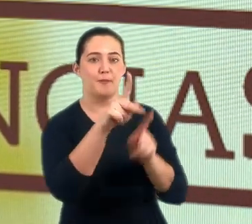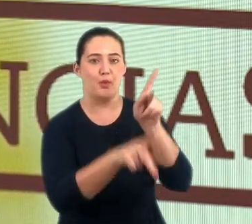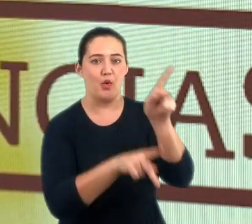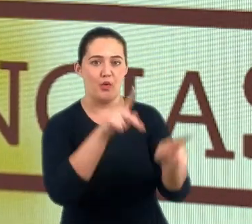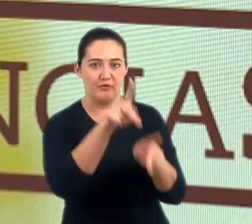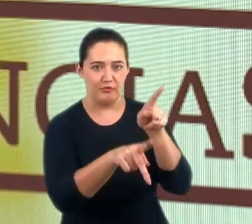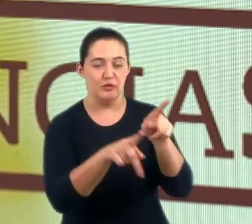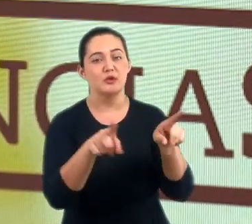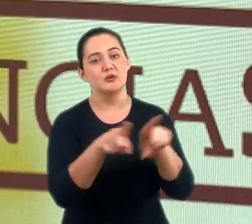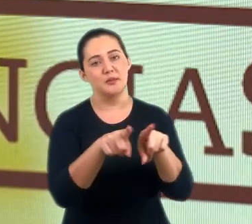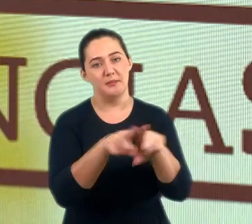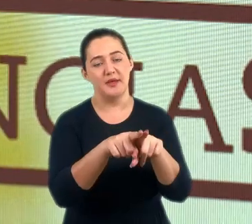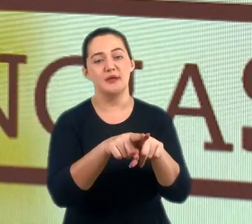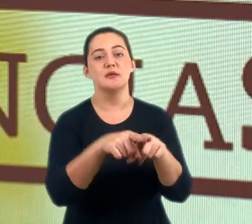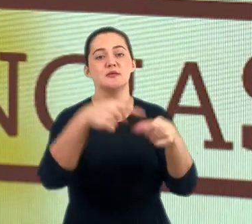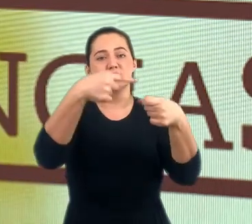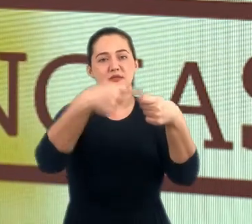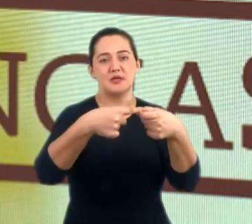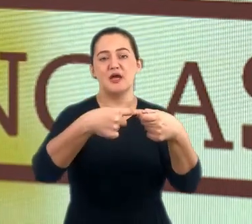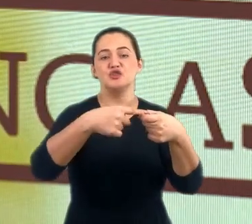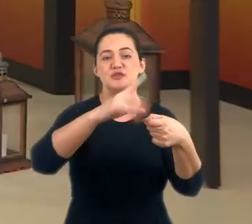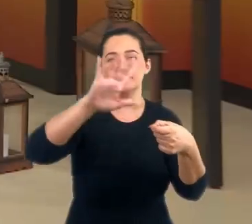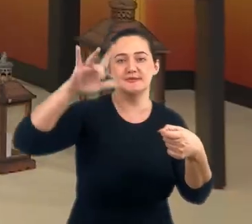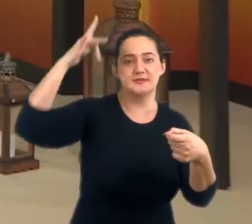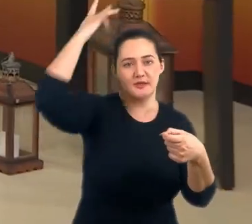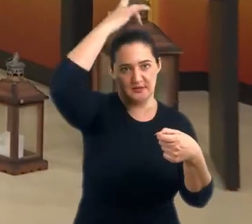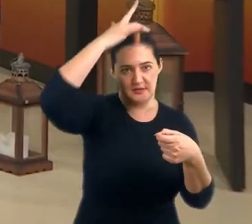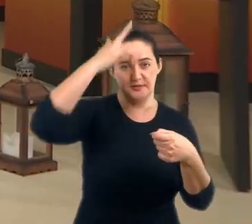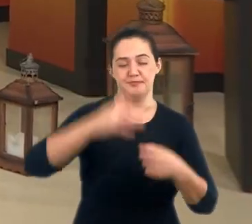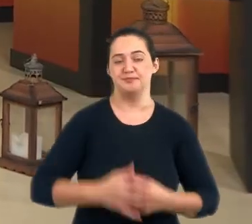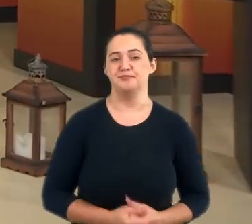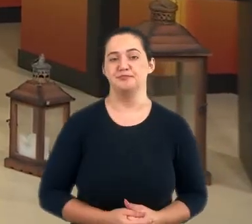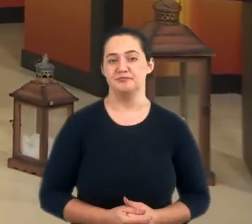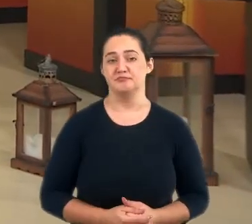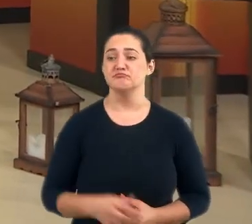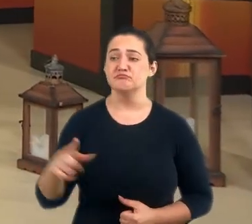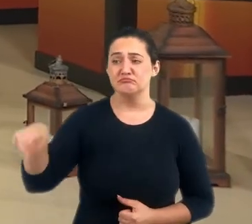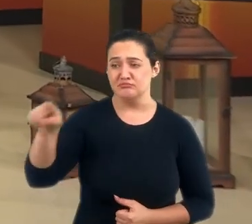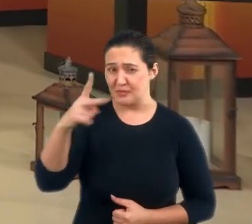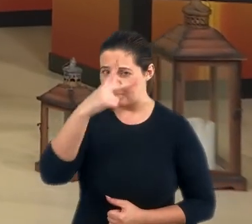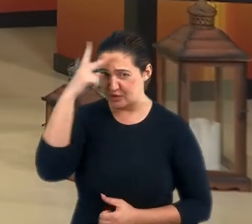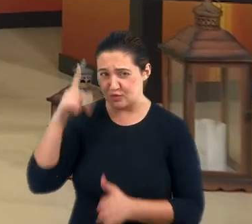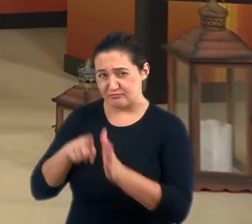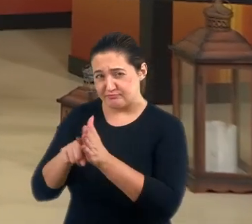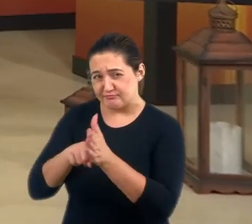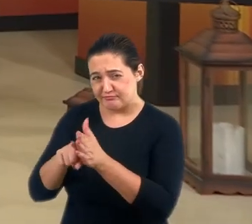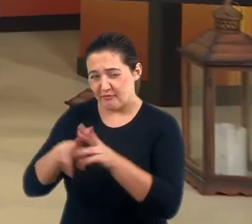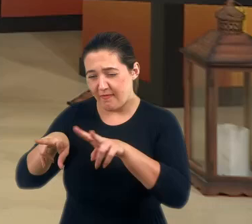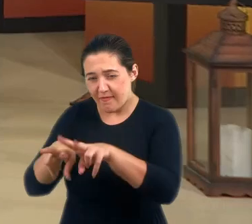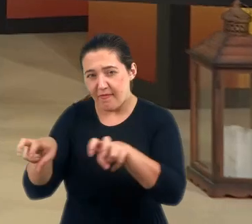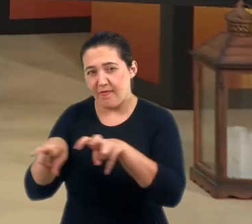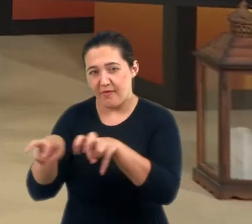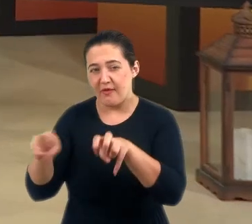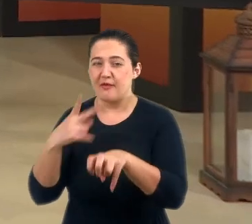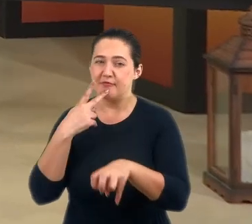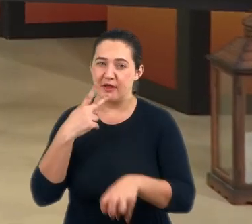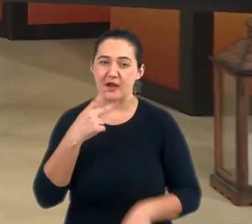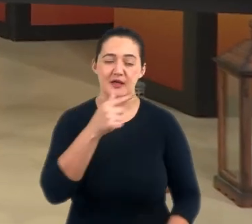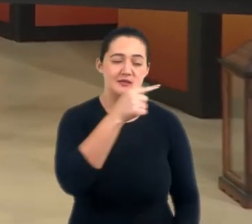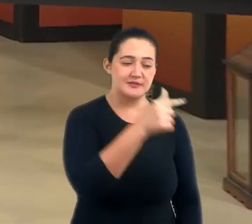povo e sua santa cidade. Ora, quase todos os comentaristas concordam que a expressão